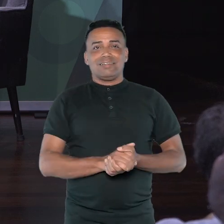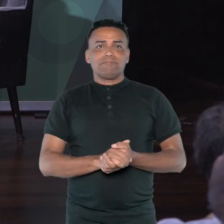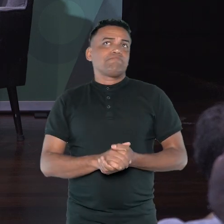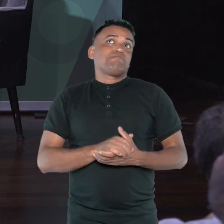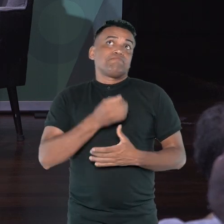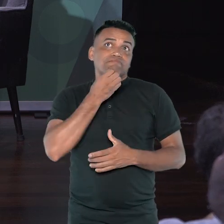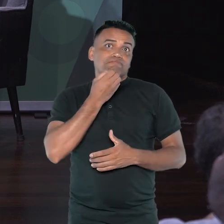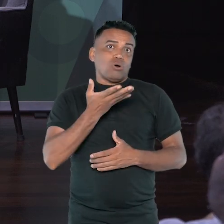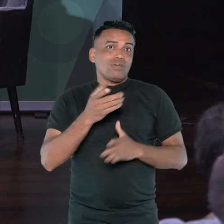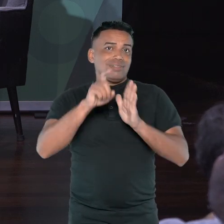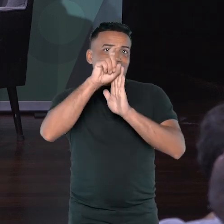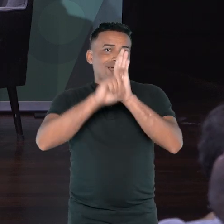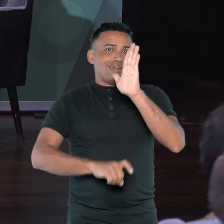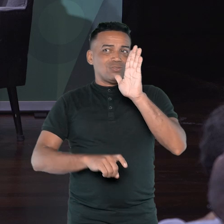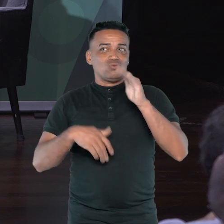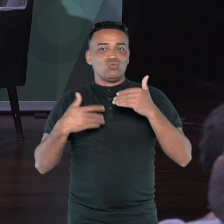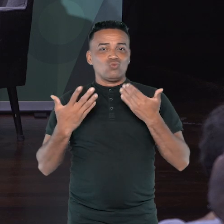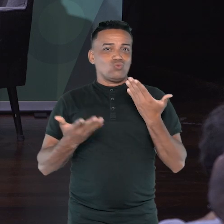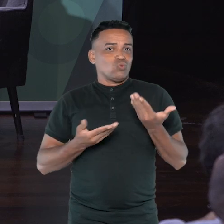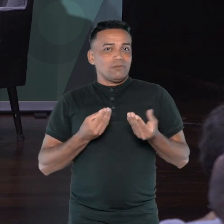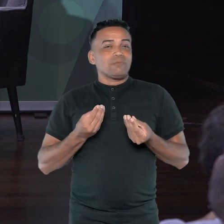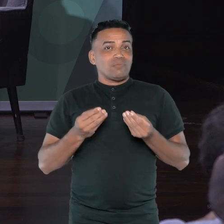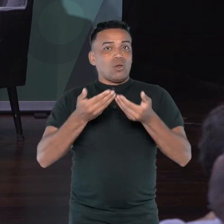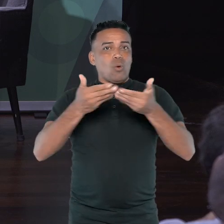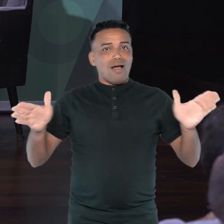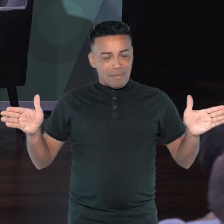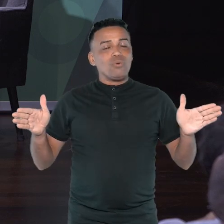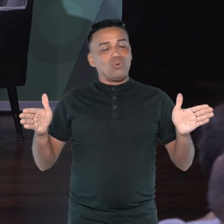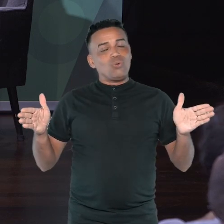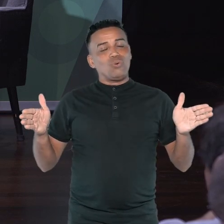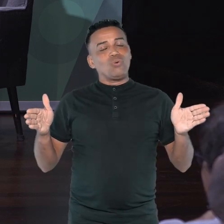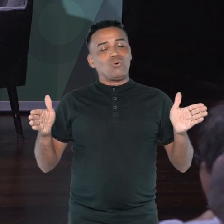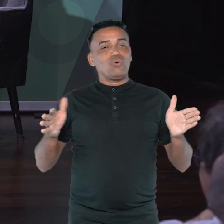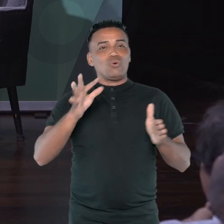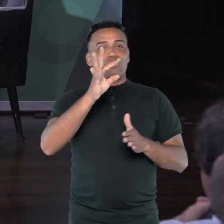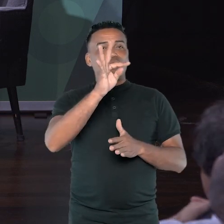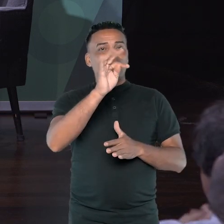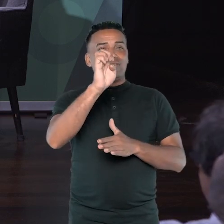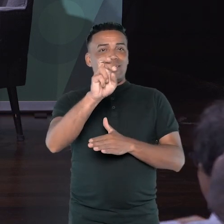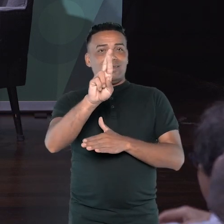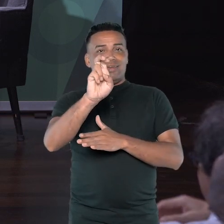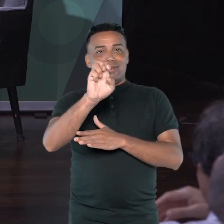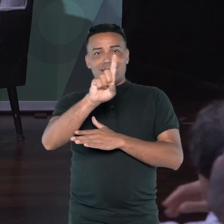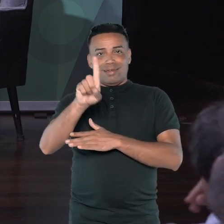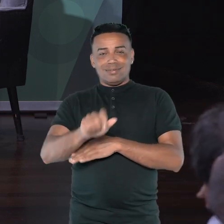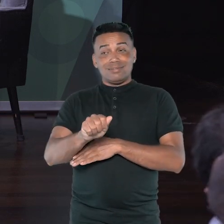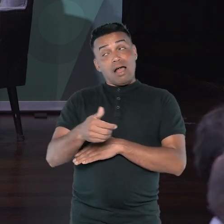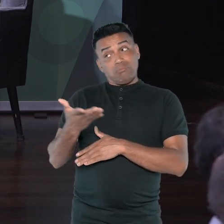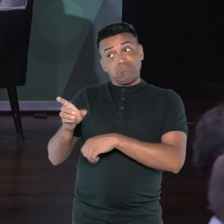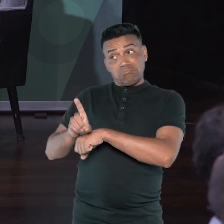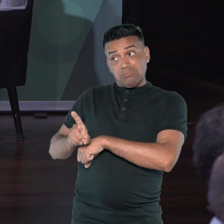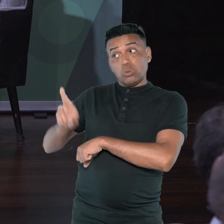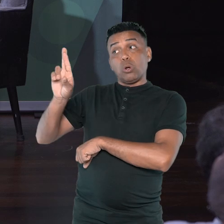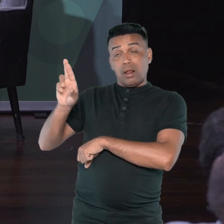Com esse trecho, eu abro Teresa Borges, a menos que a doutora